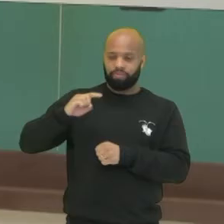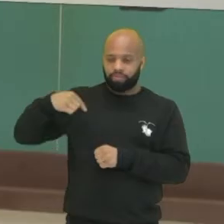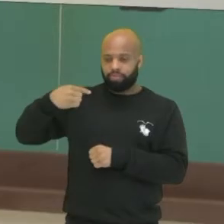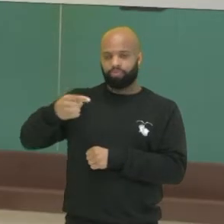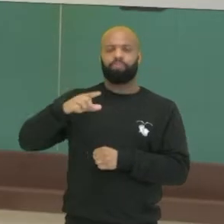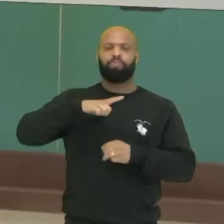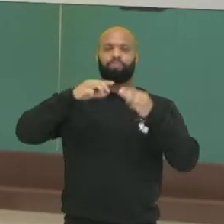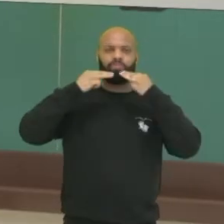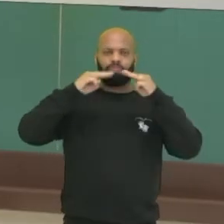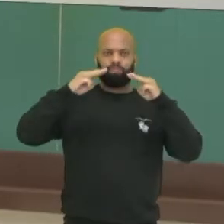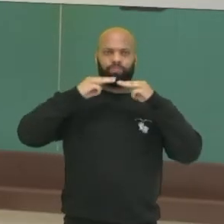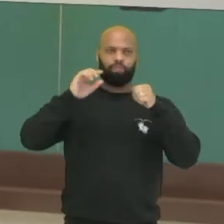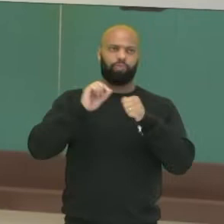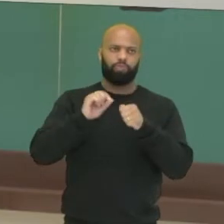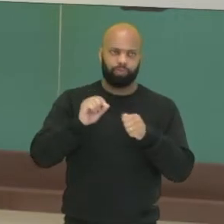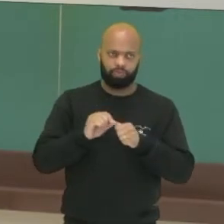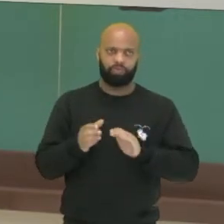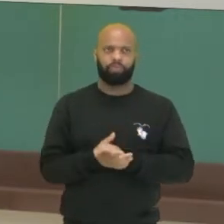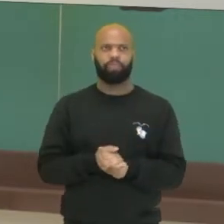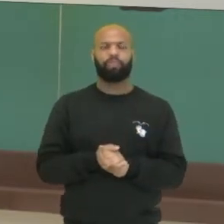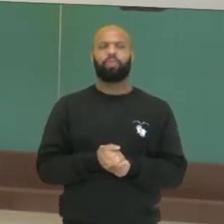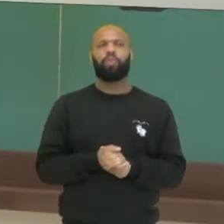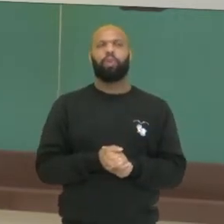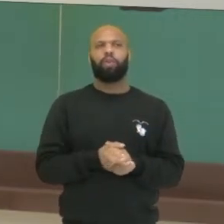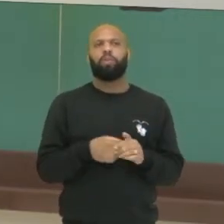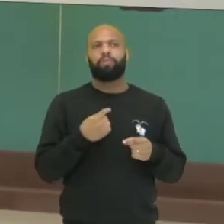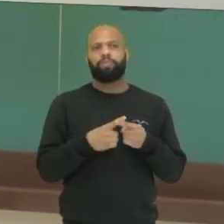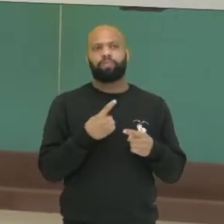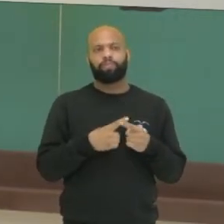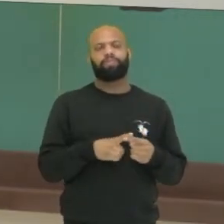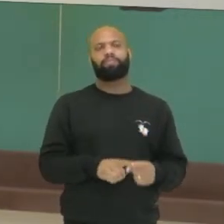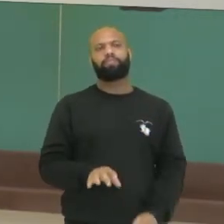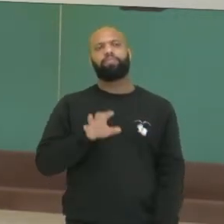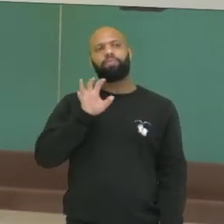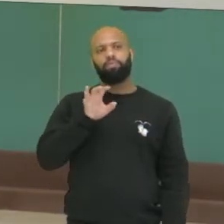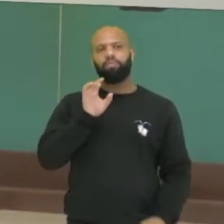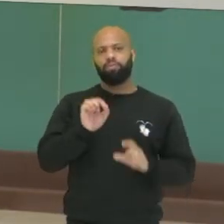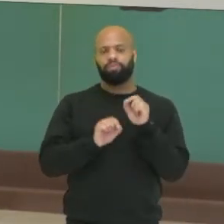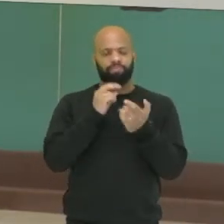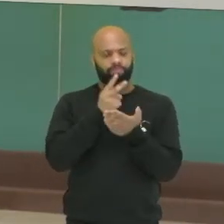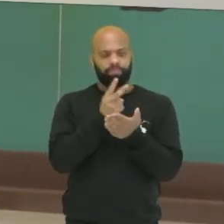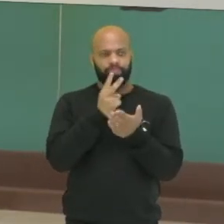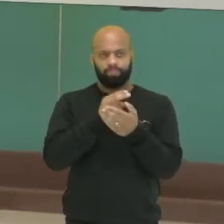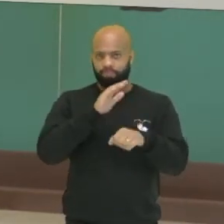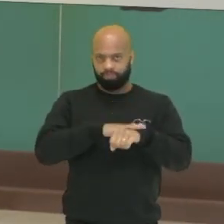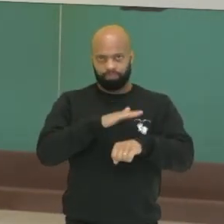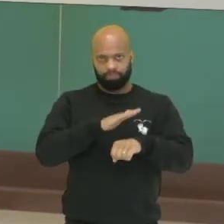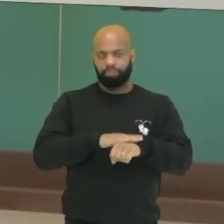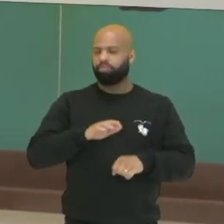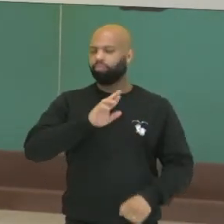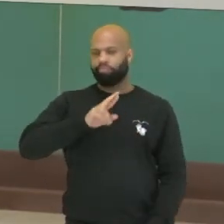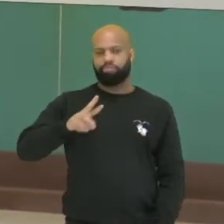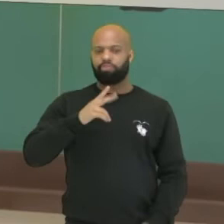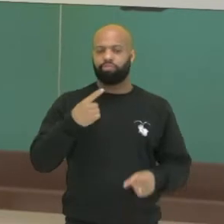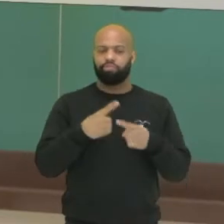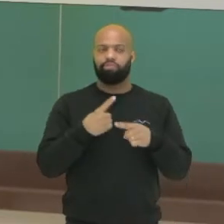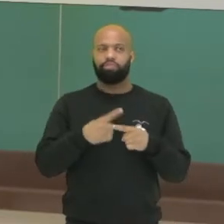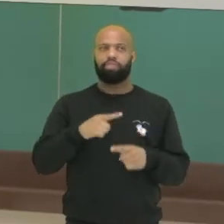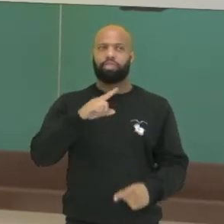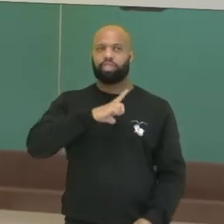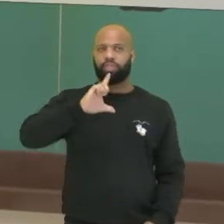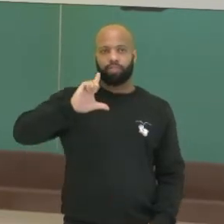divulgada. Então, veja que não era no mesmo momento, como eu disse anteriormente, ela veio